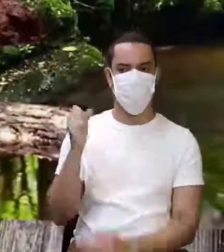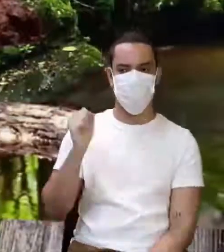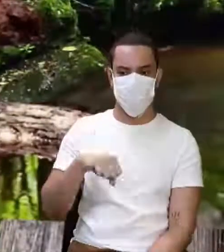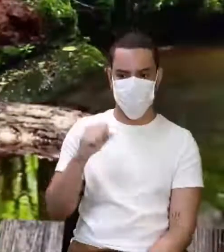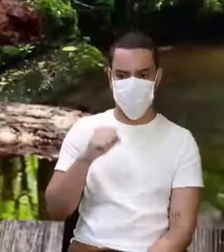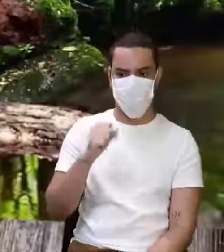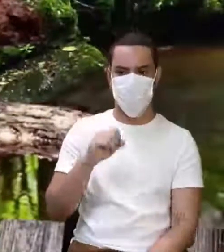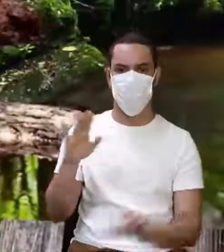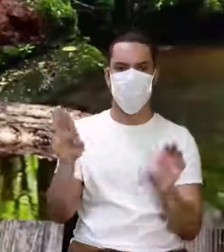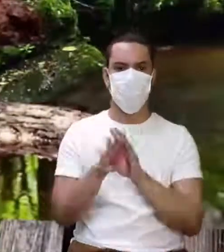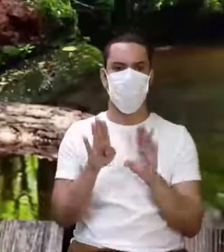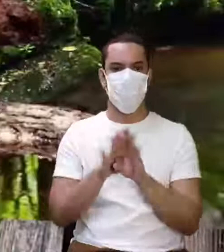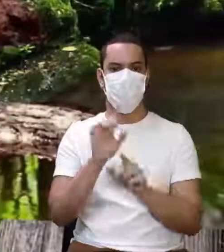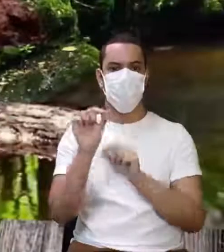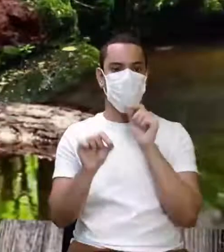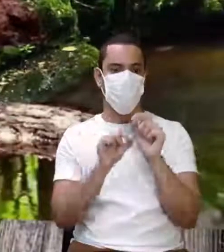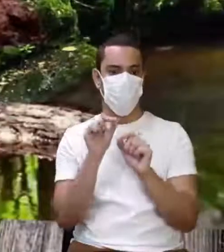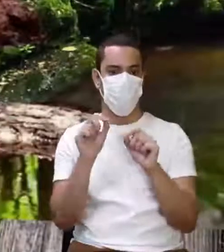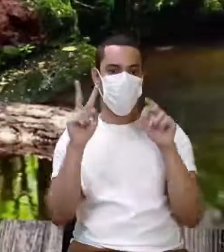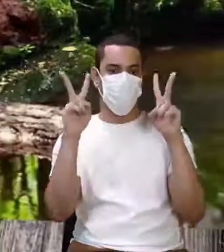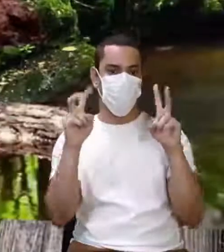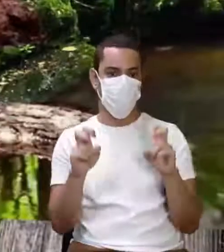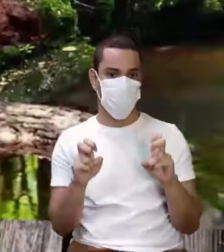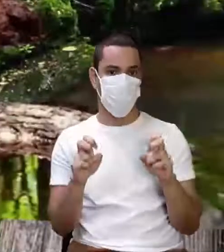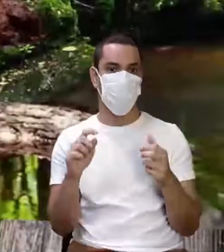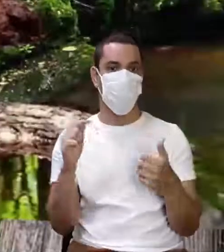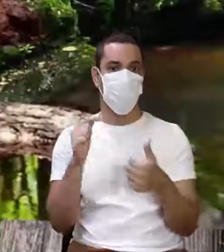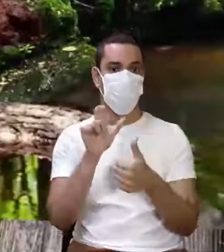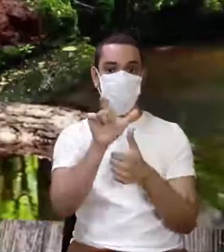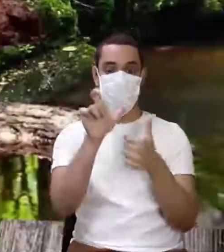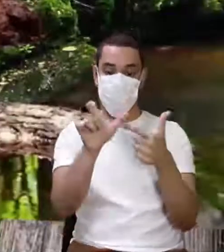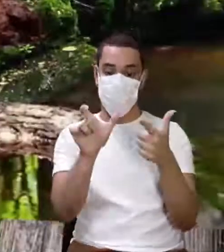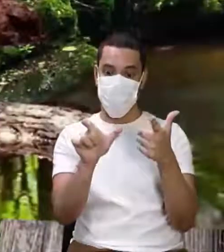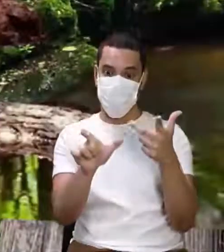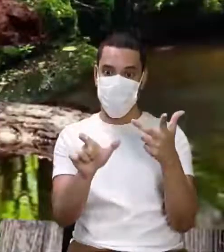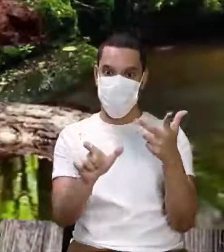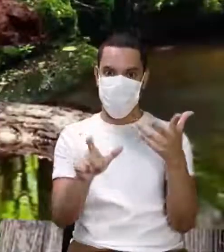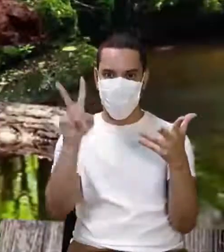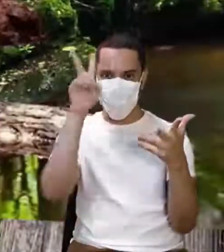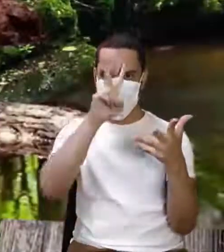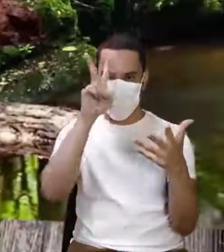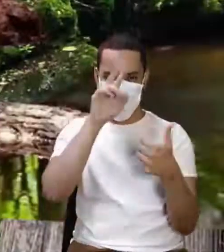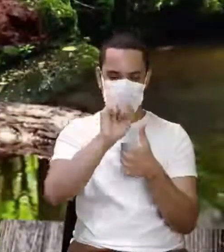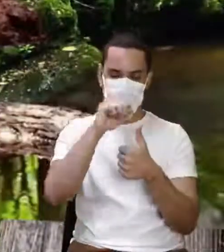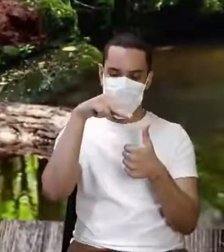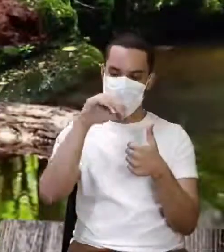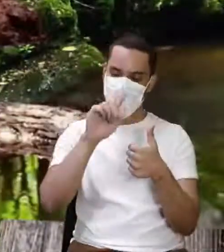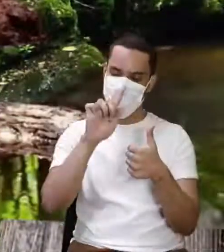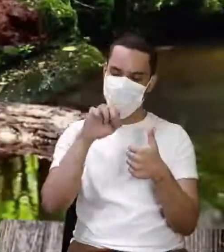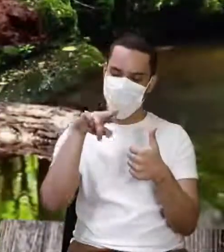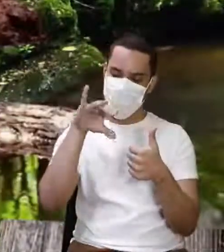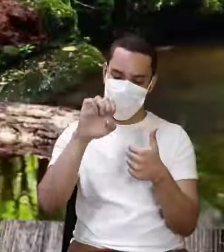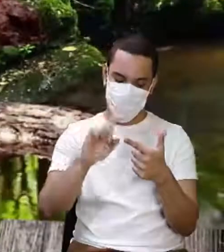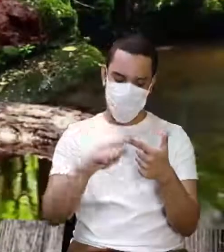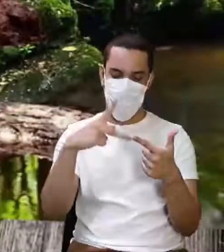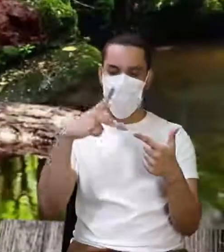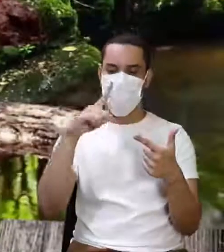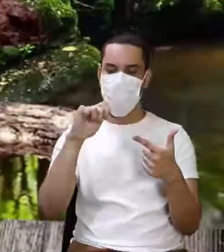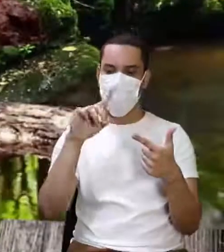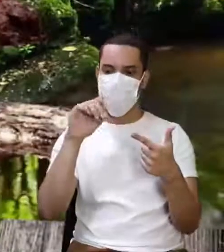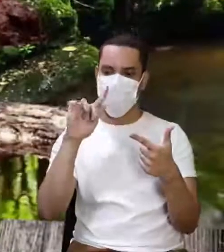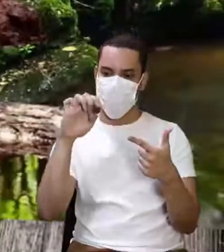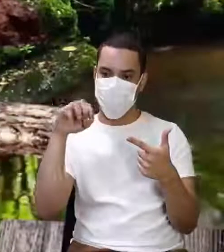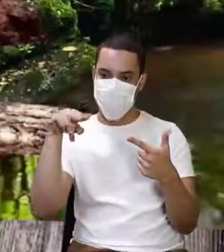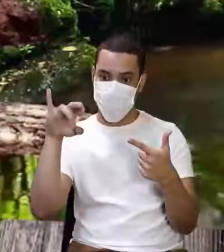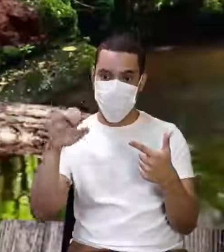A gente estudou a questão da cladogênese, da anagênese, a gente estudou algumas questões que nos